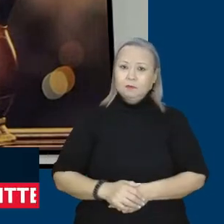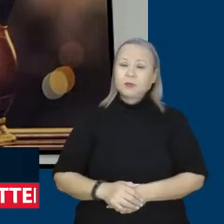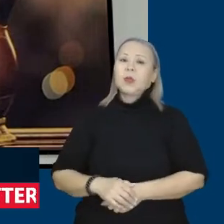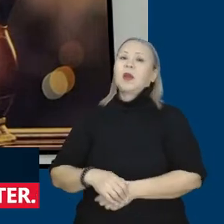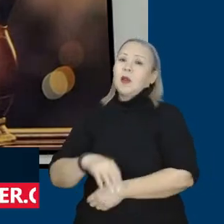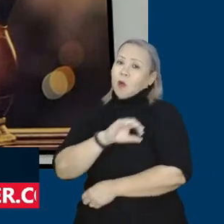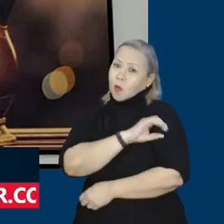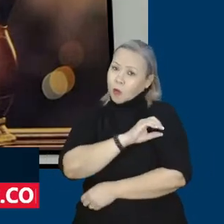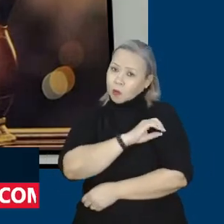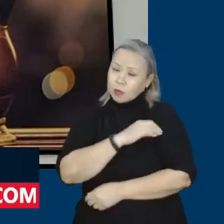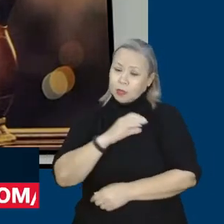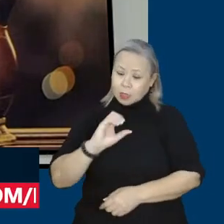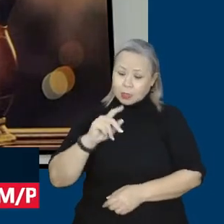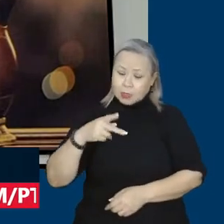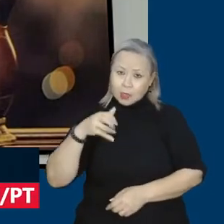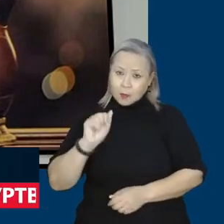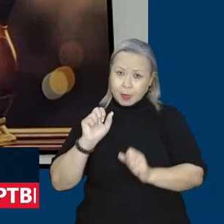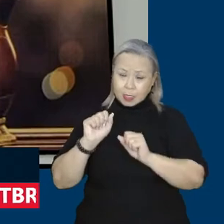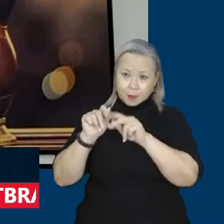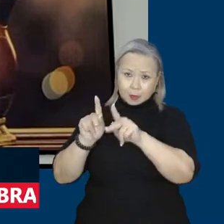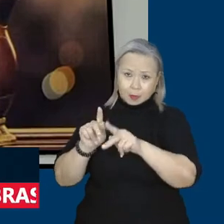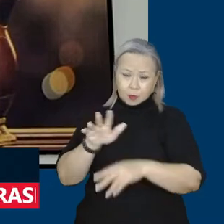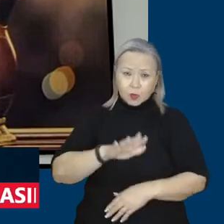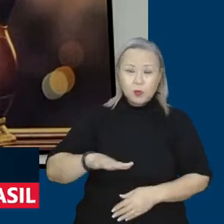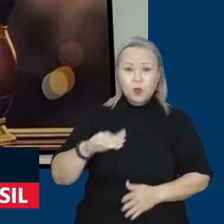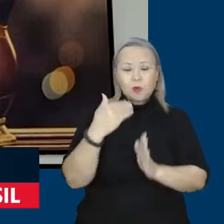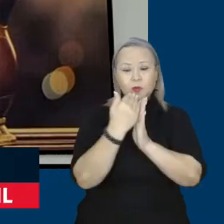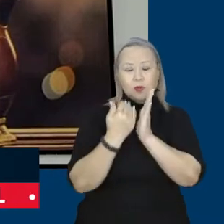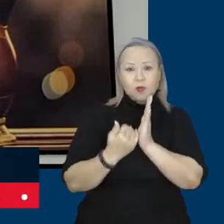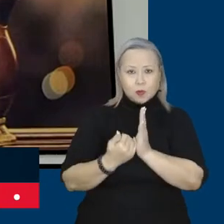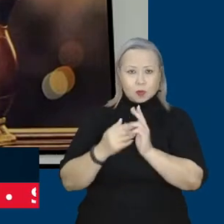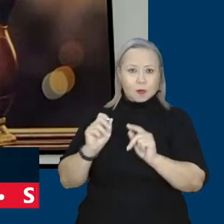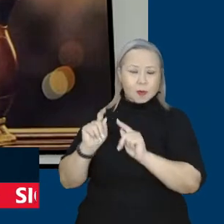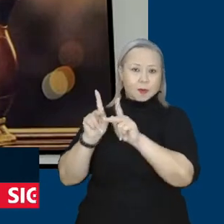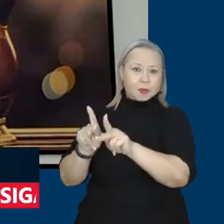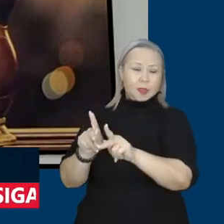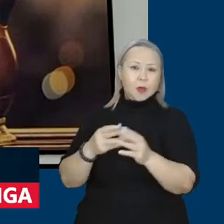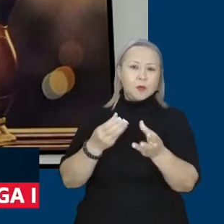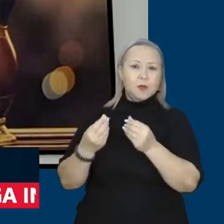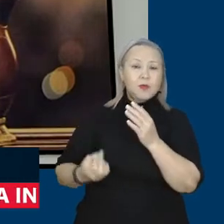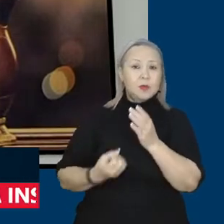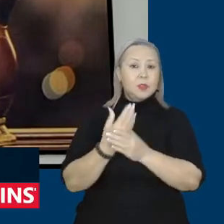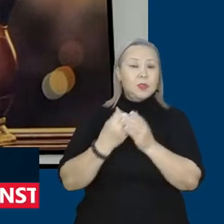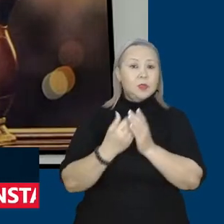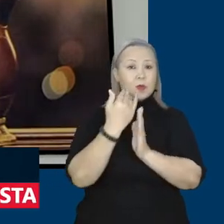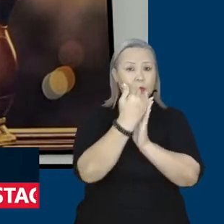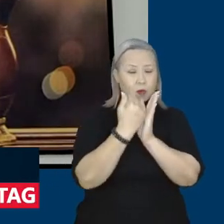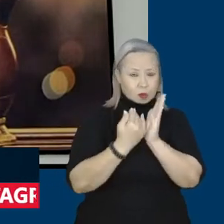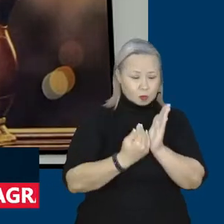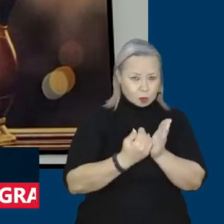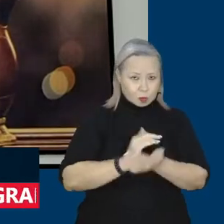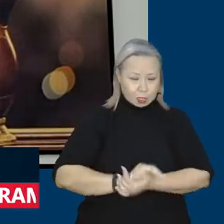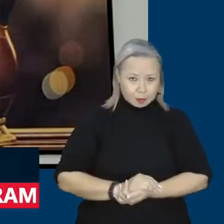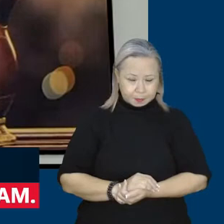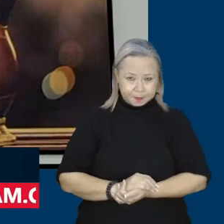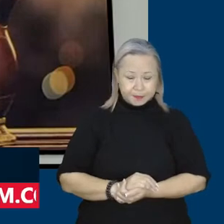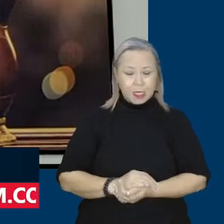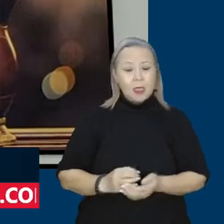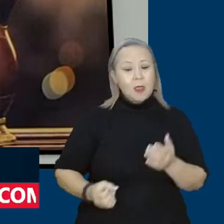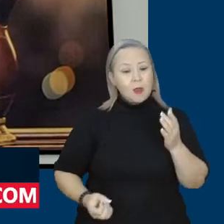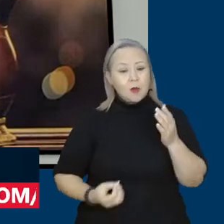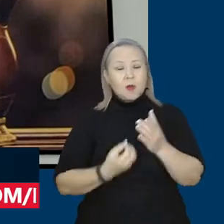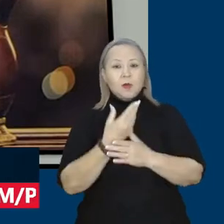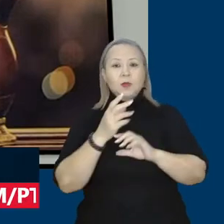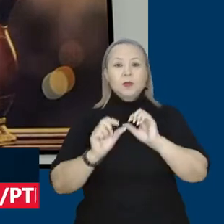Previdência com todos os problemas da Previdência que muitas vezes cria o problema de como é que diz você cria